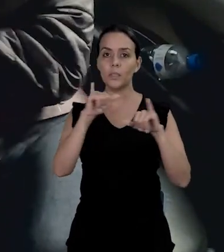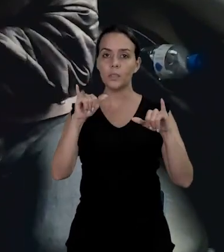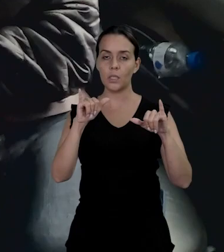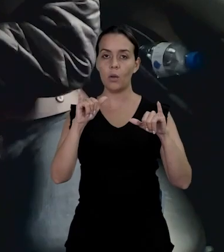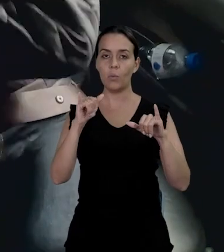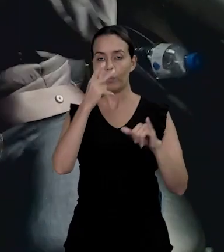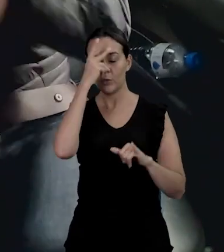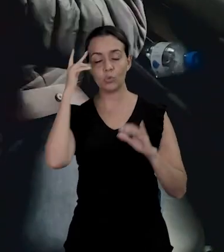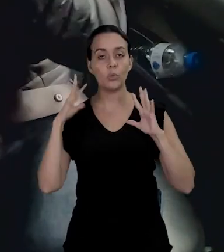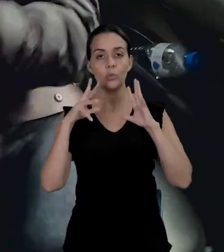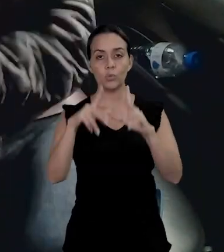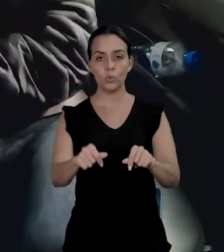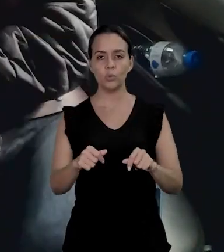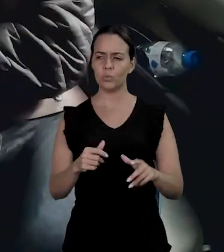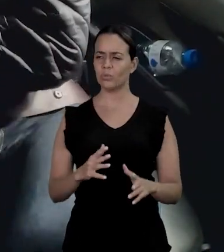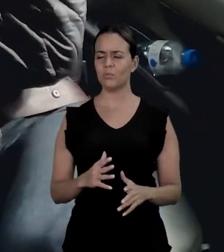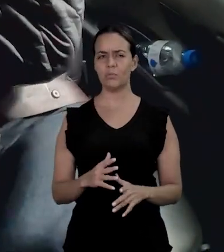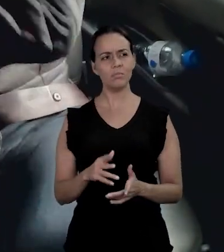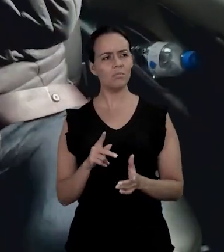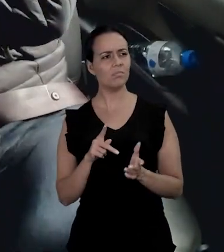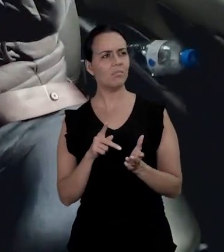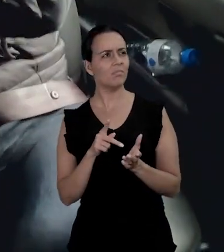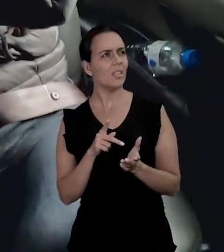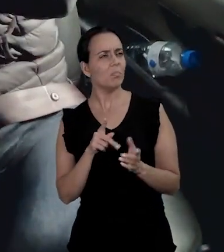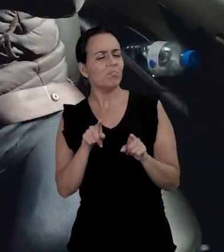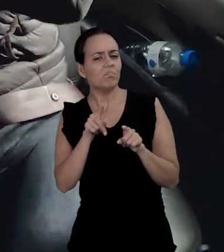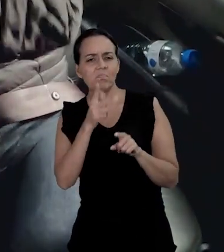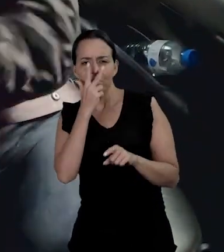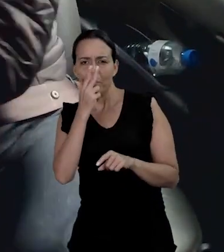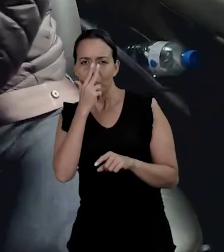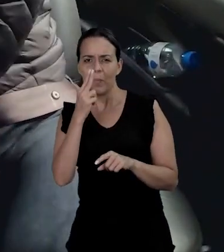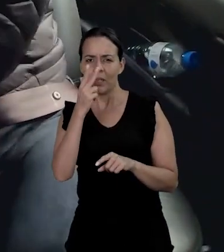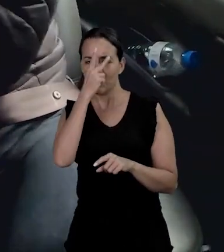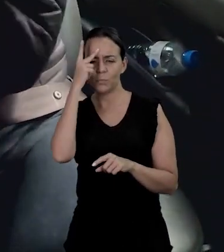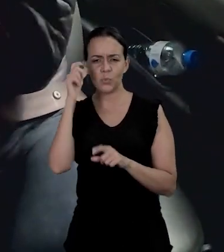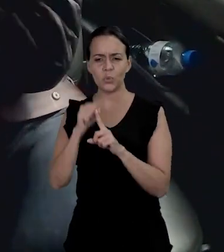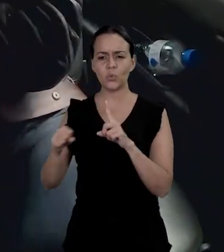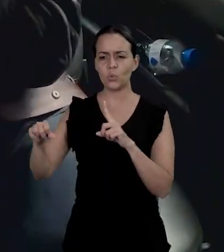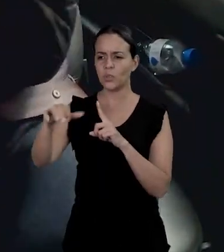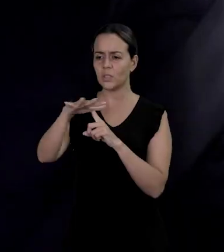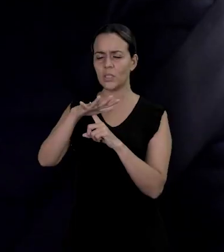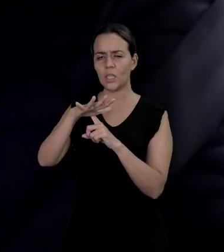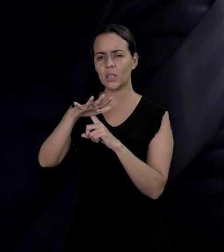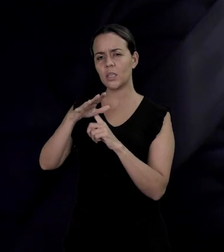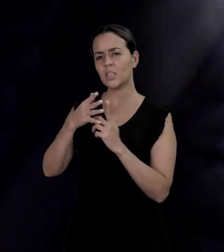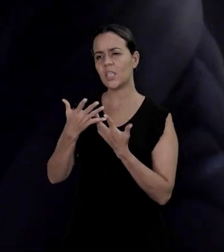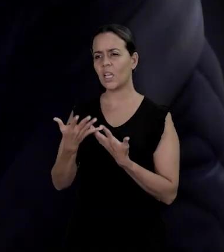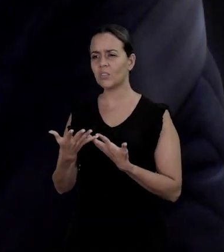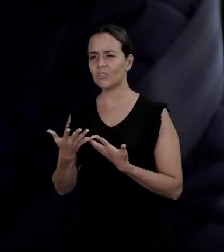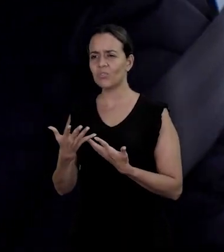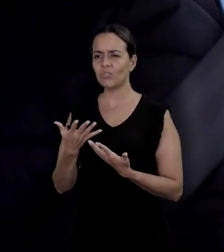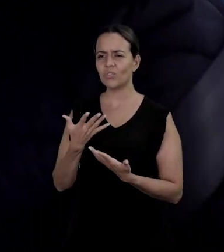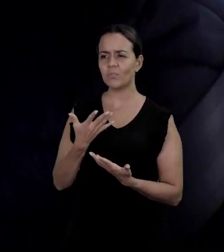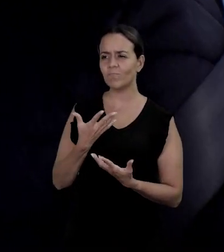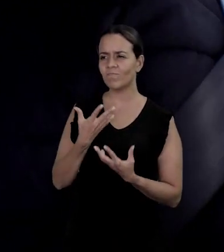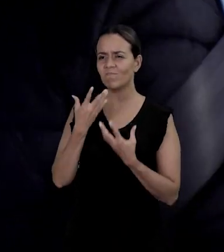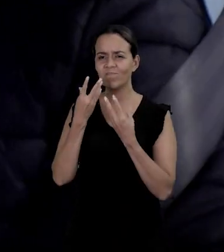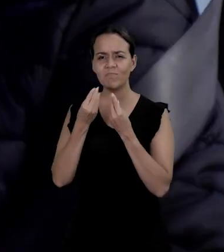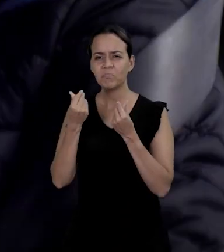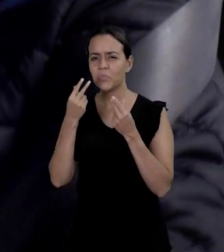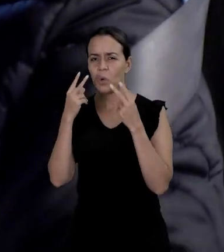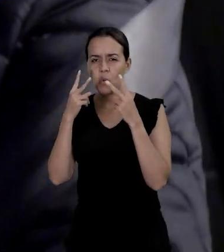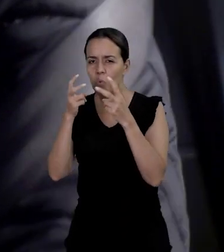dormência da sociedade, da consciência mesmo sobre os efeitos que a tecnologia traz, né, da internet, e